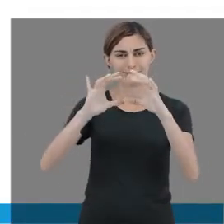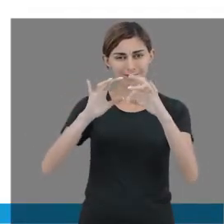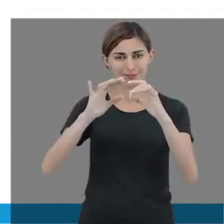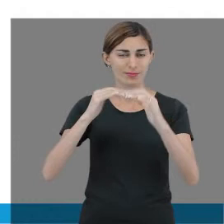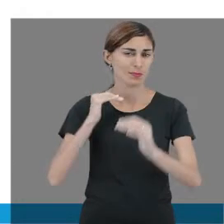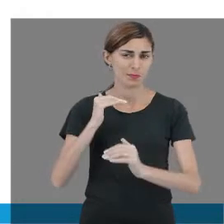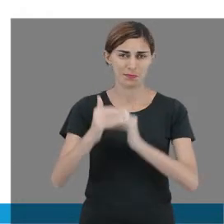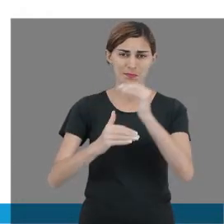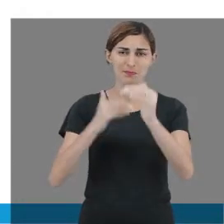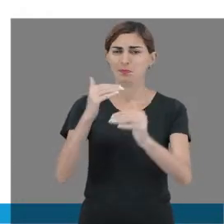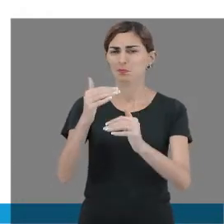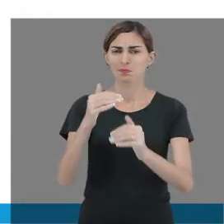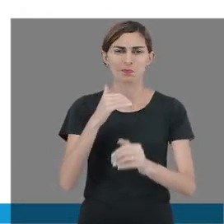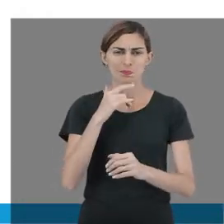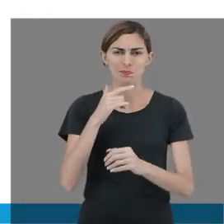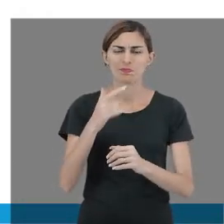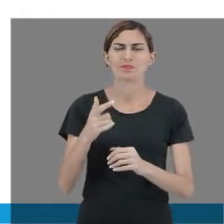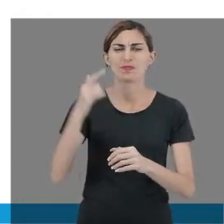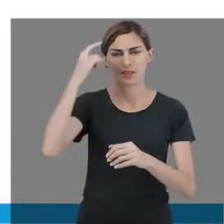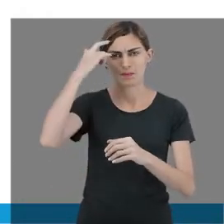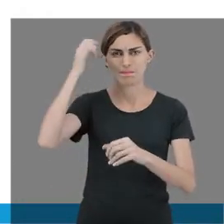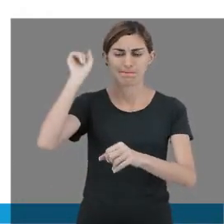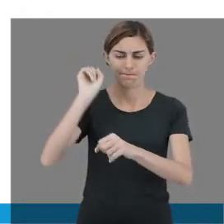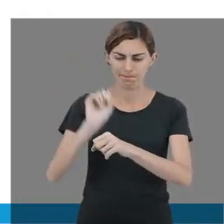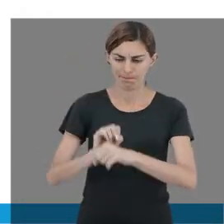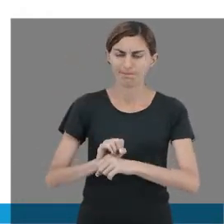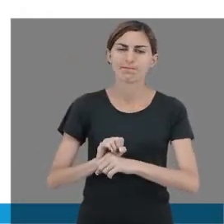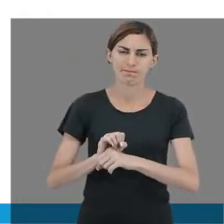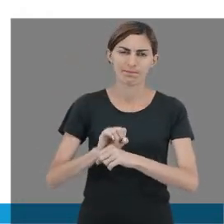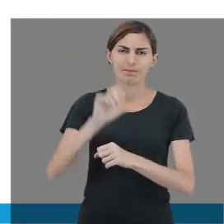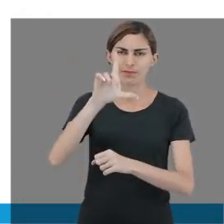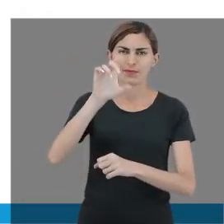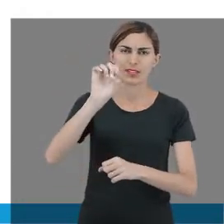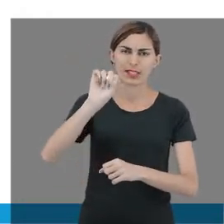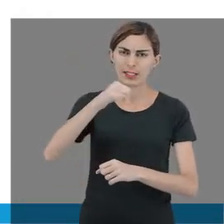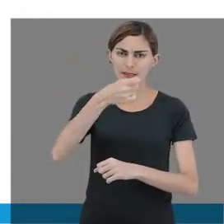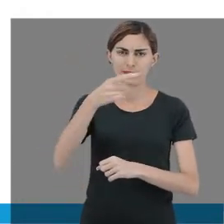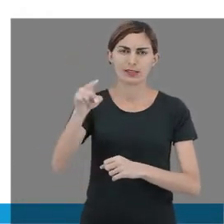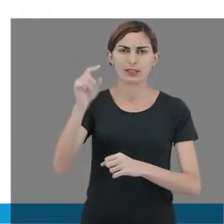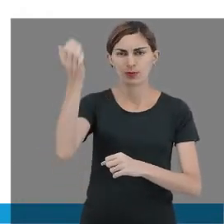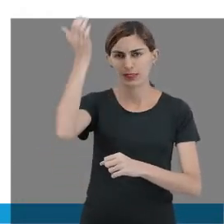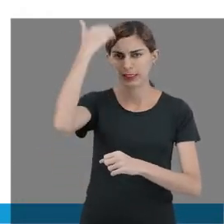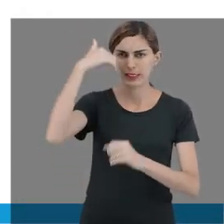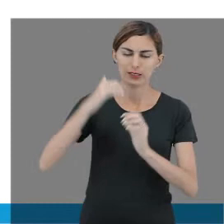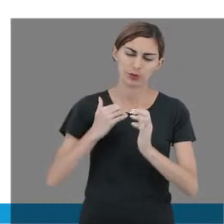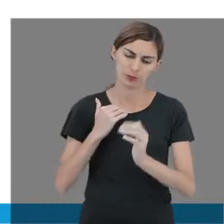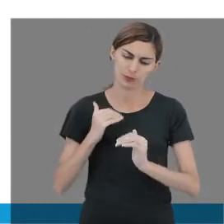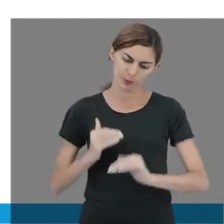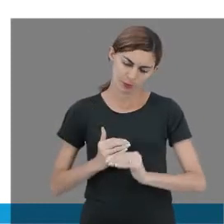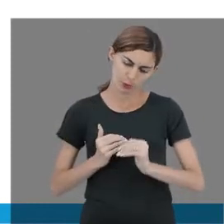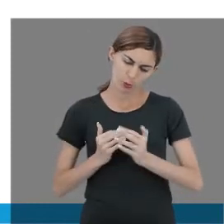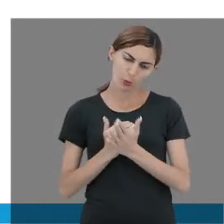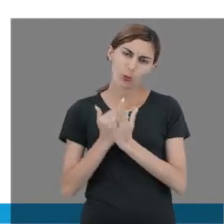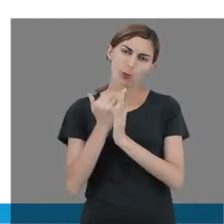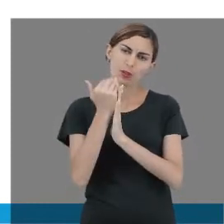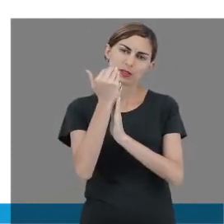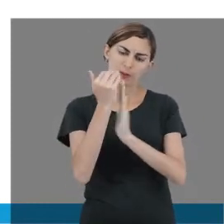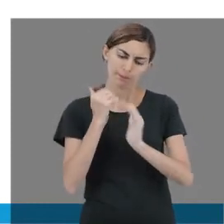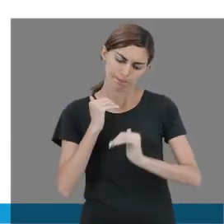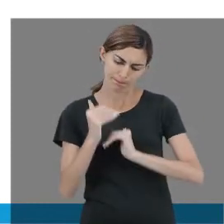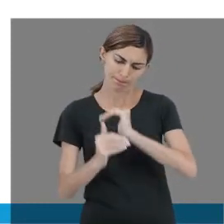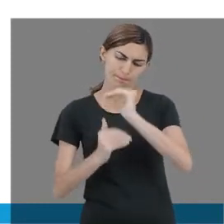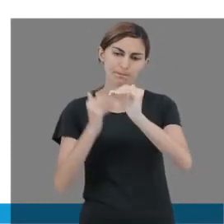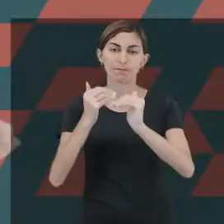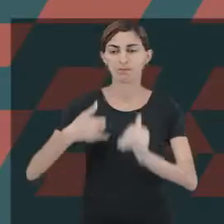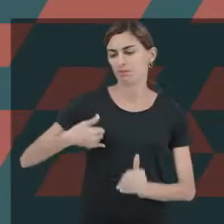progressiva, secundário resultante de uma lesão que ocorreu na fase inicial do desenvolvimento, na fase que vai até em torno